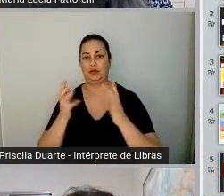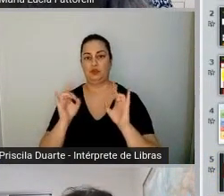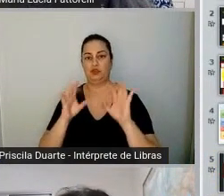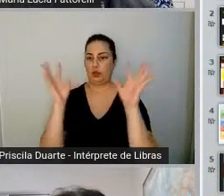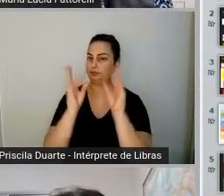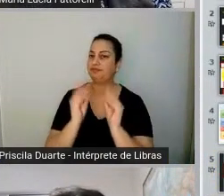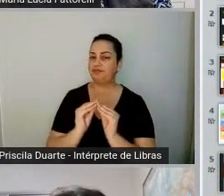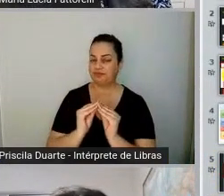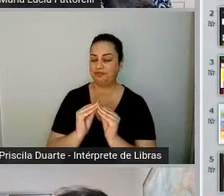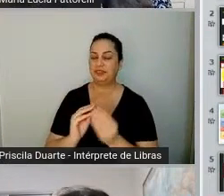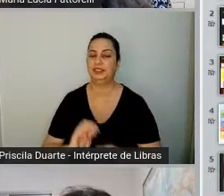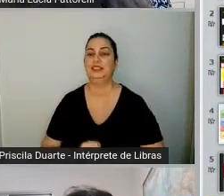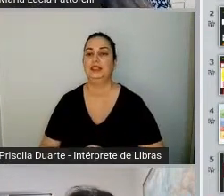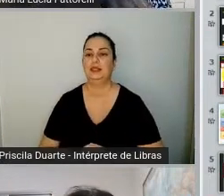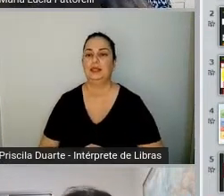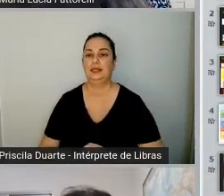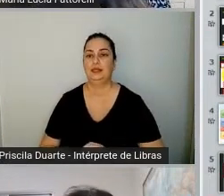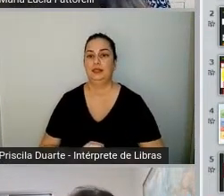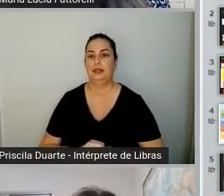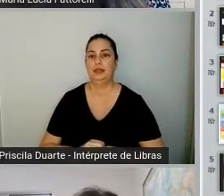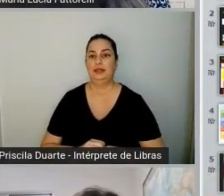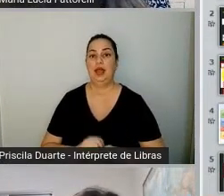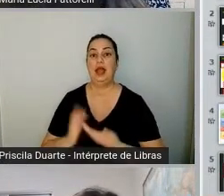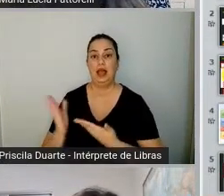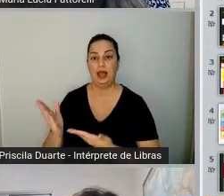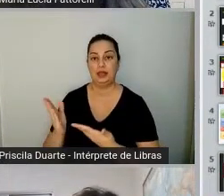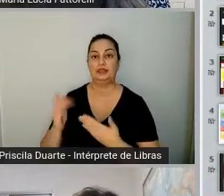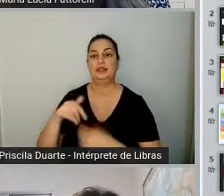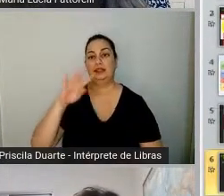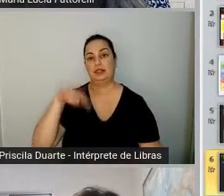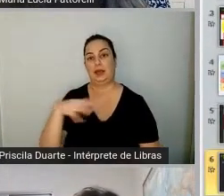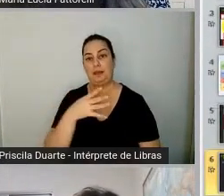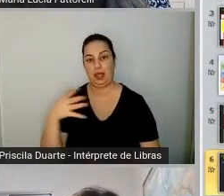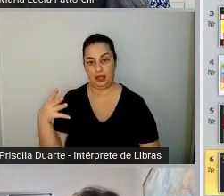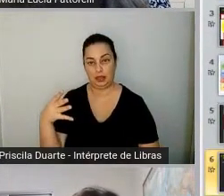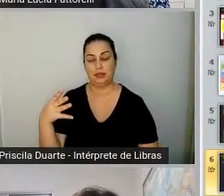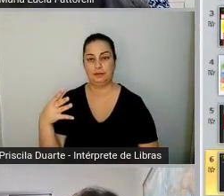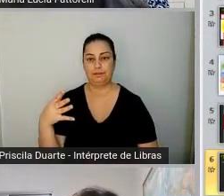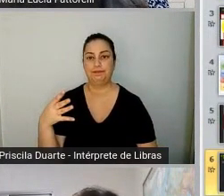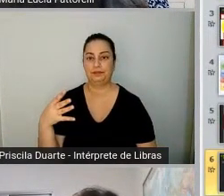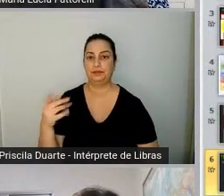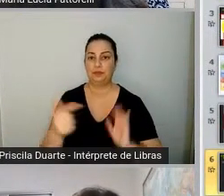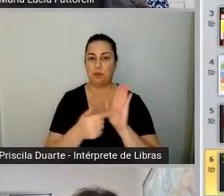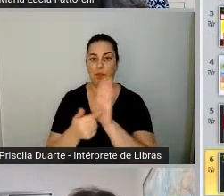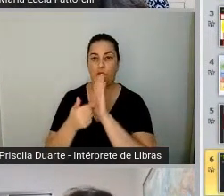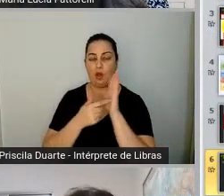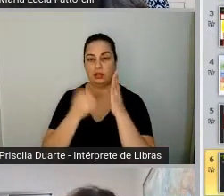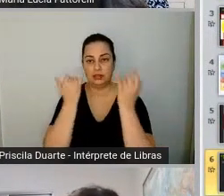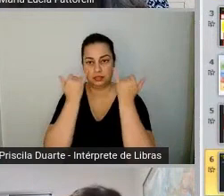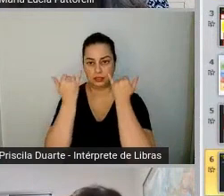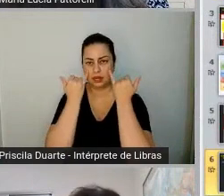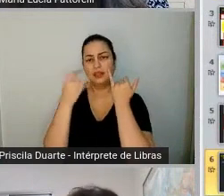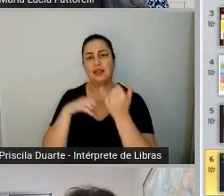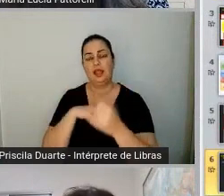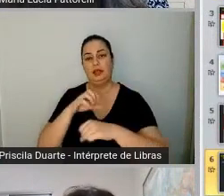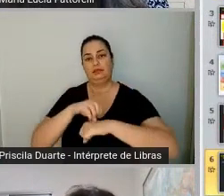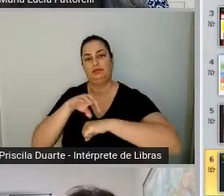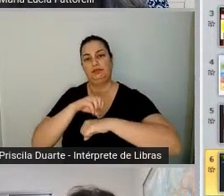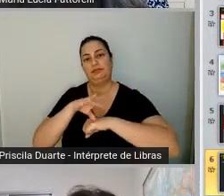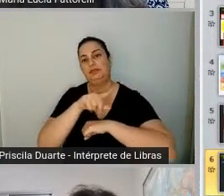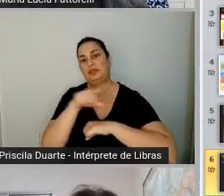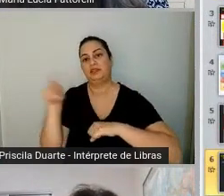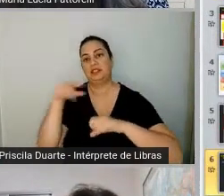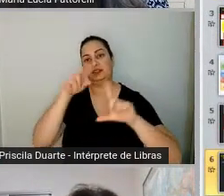é a tabela que mostra os dados, inclusive ela está nos materiais de indicação de leitura para os inscritos no